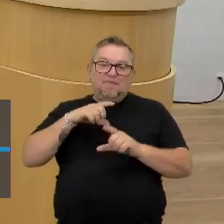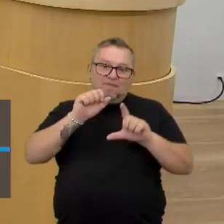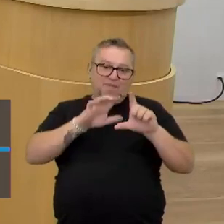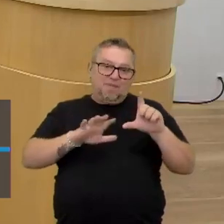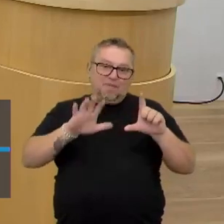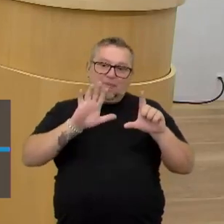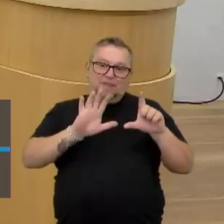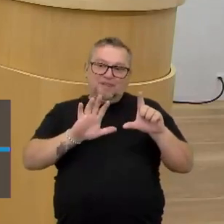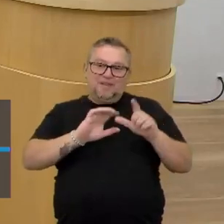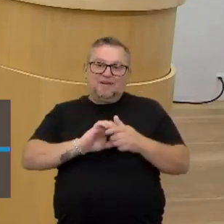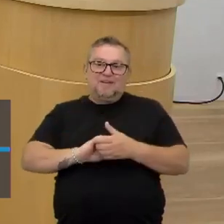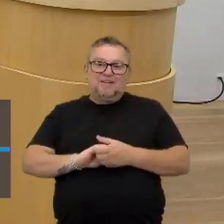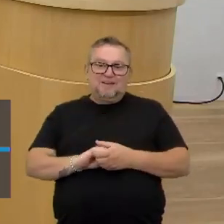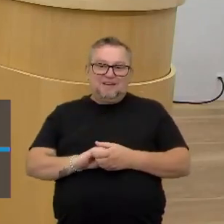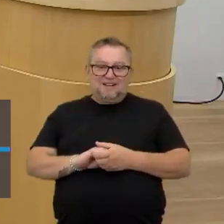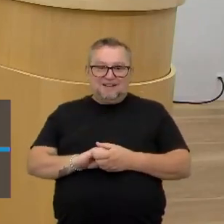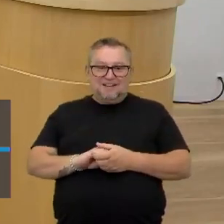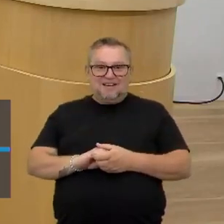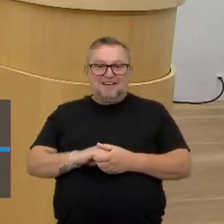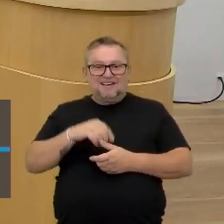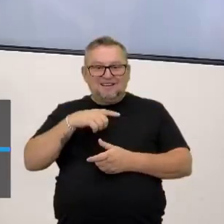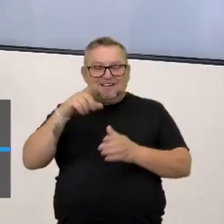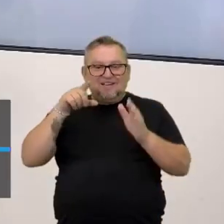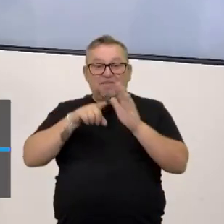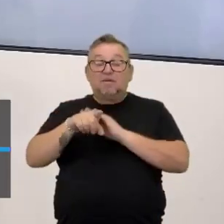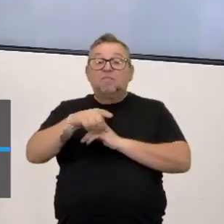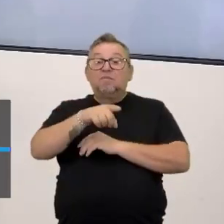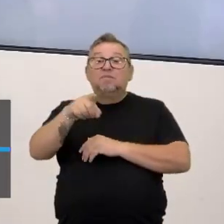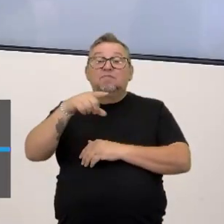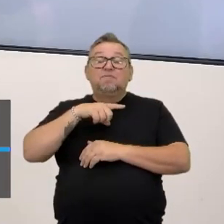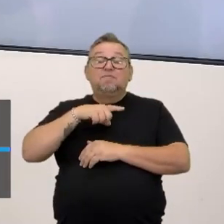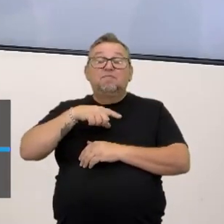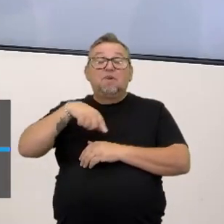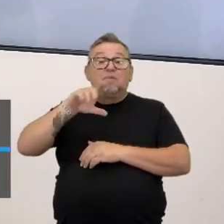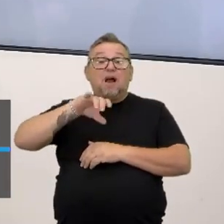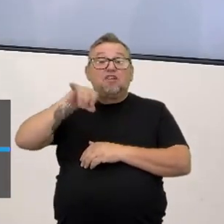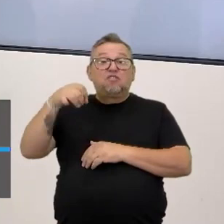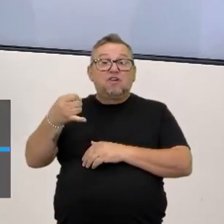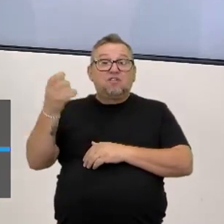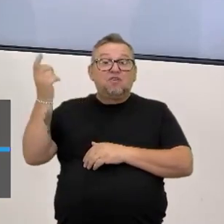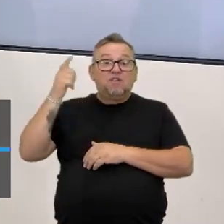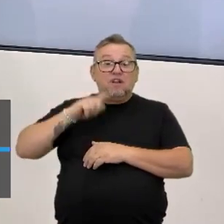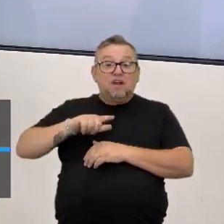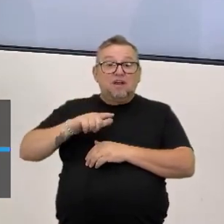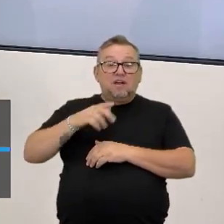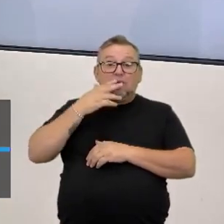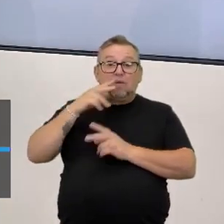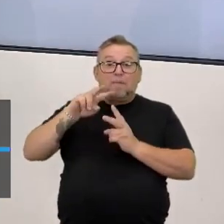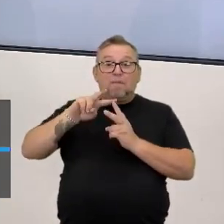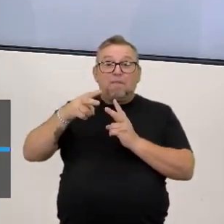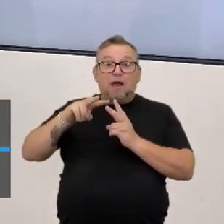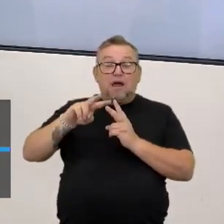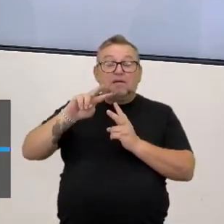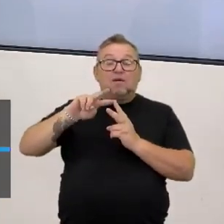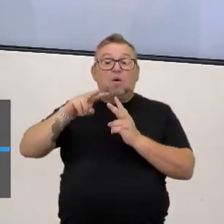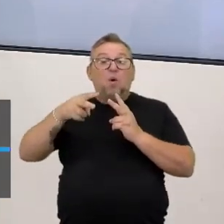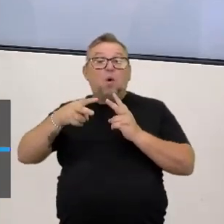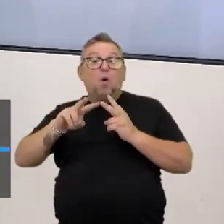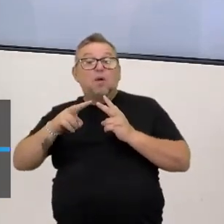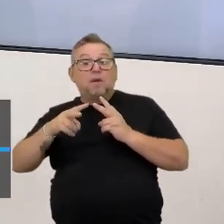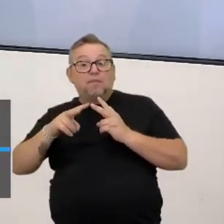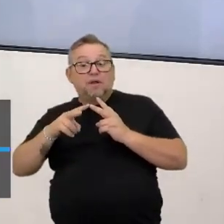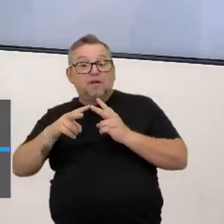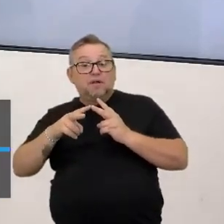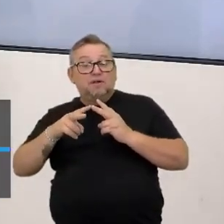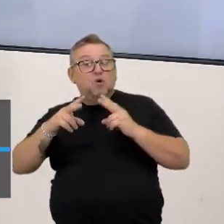campo tá aí. Tá lá dentro, o 0 tá lá dentro. Então eu pergunto pra vocês, quem tem mais chances de ganhar? Quem pede par ou quem pede ímpar no jogo